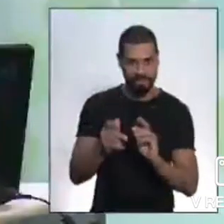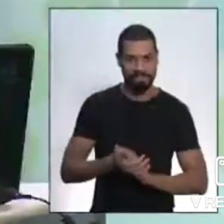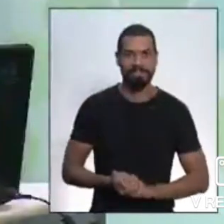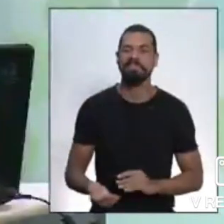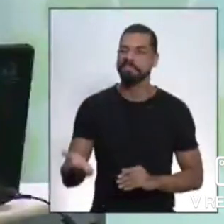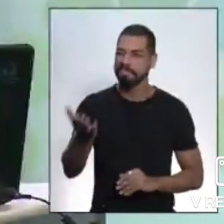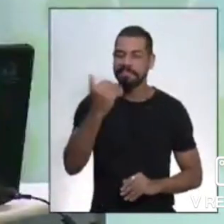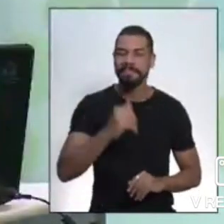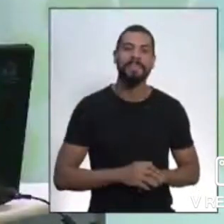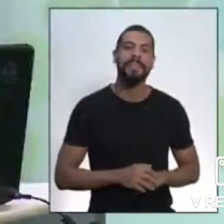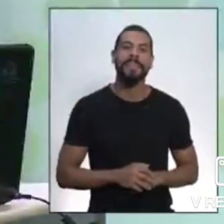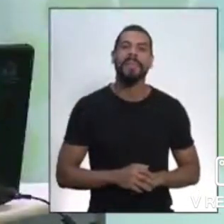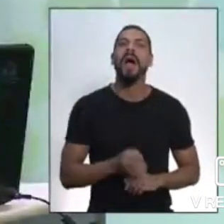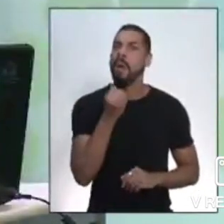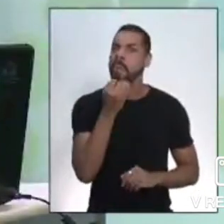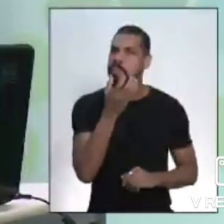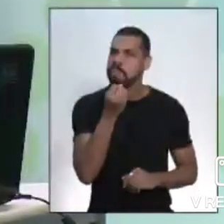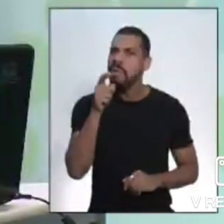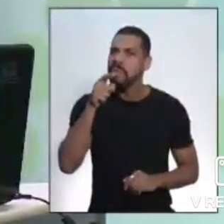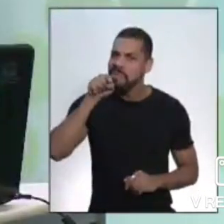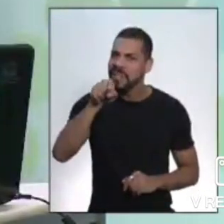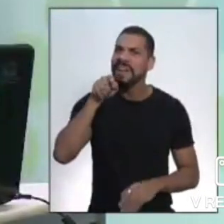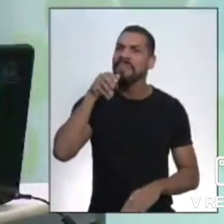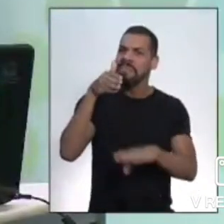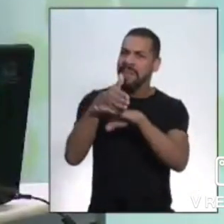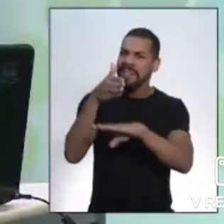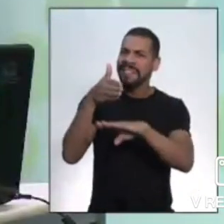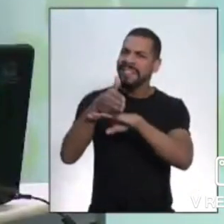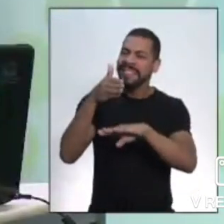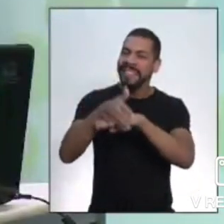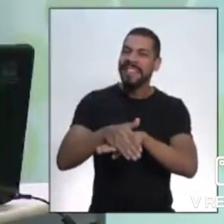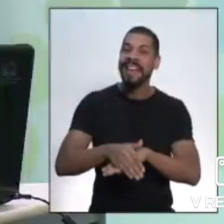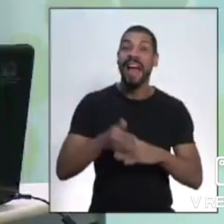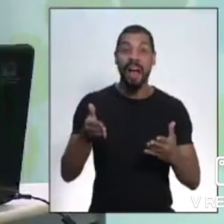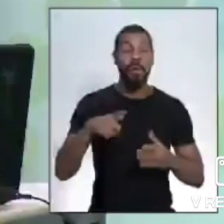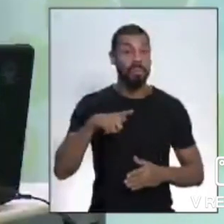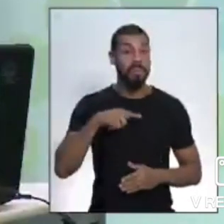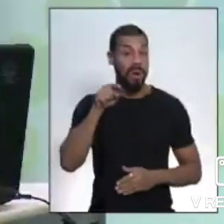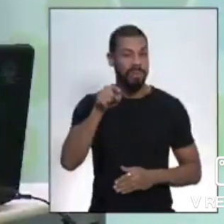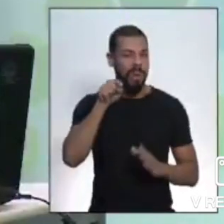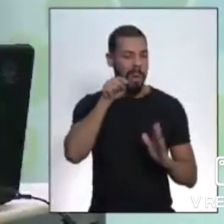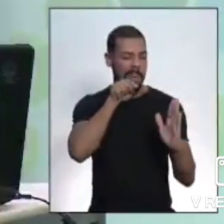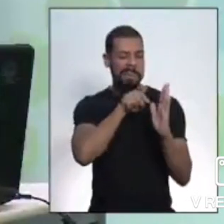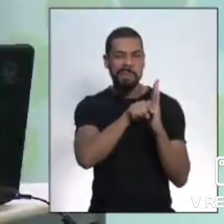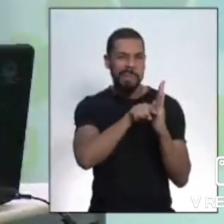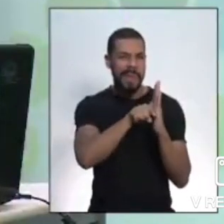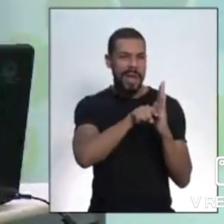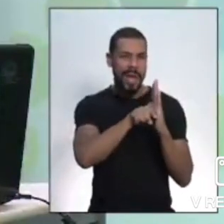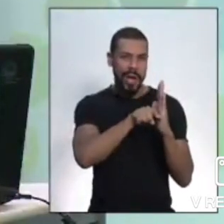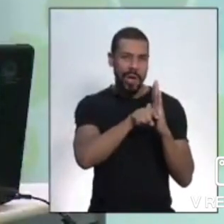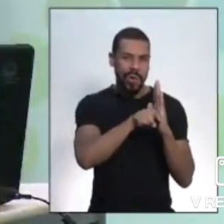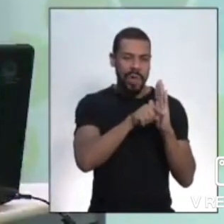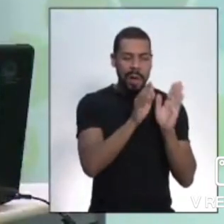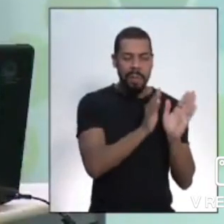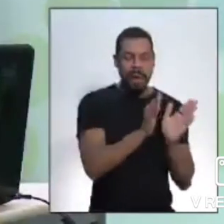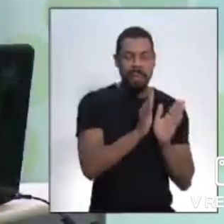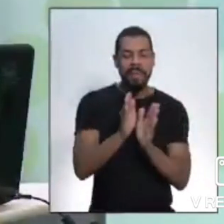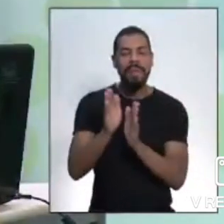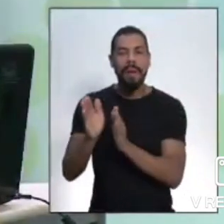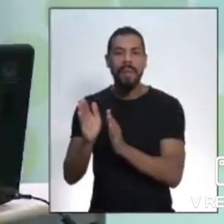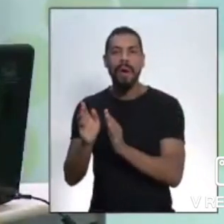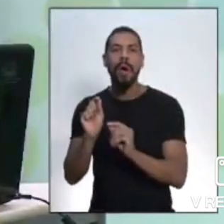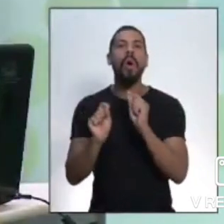lá. É muito bom a participação de vocês. Esse daí é uma questão, no caso, essa sequência, é